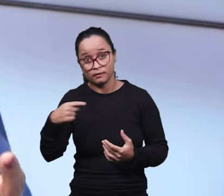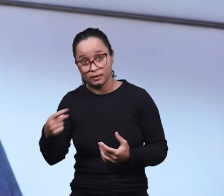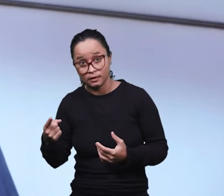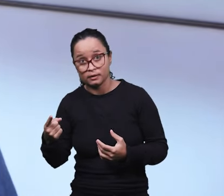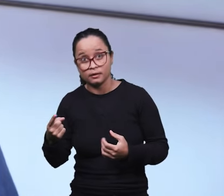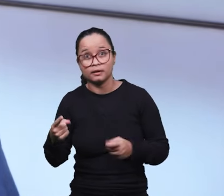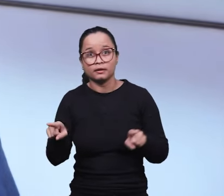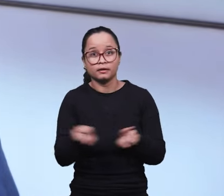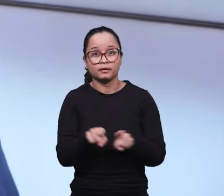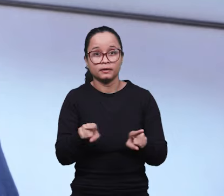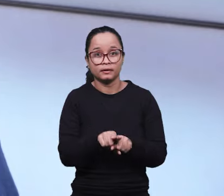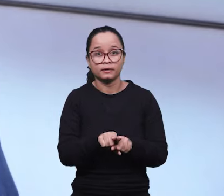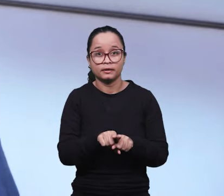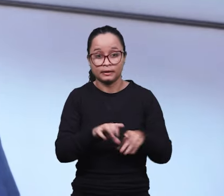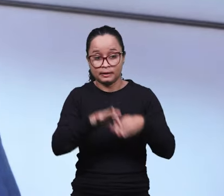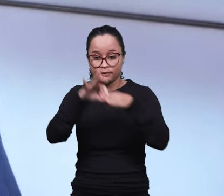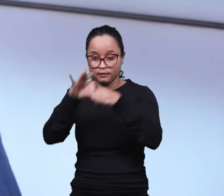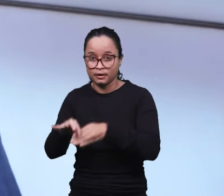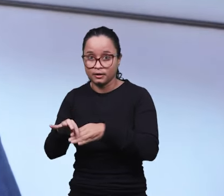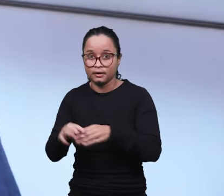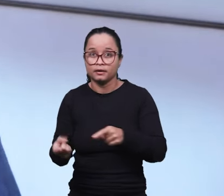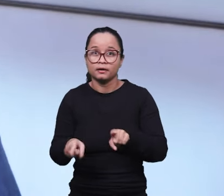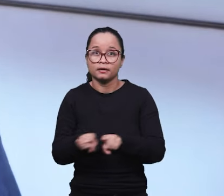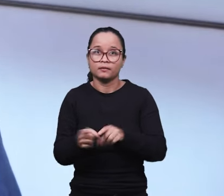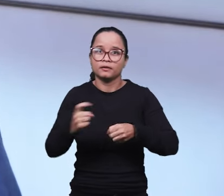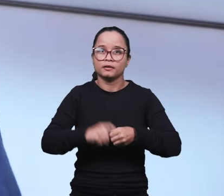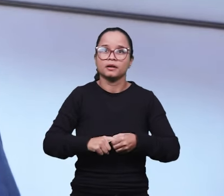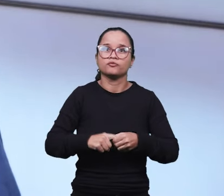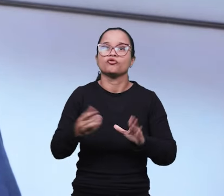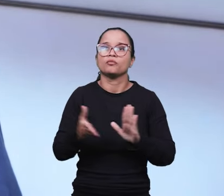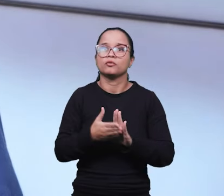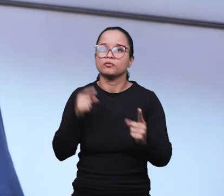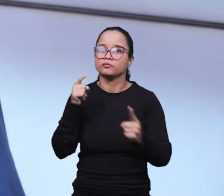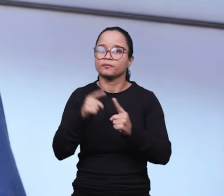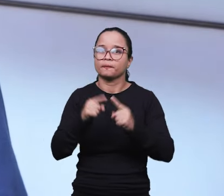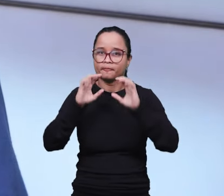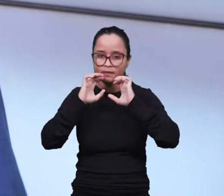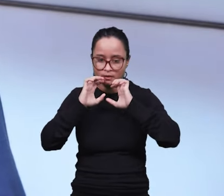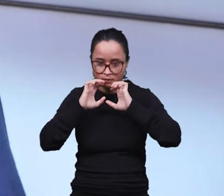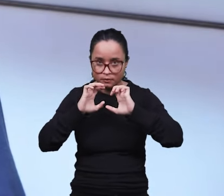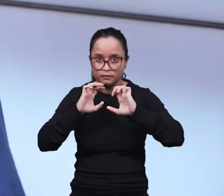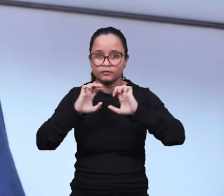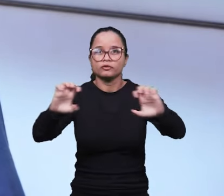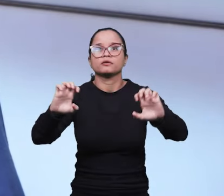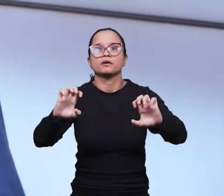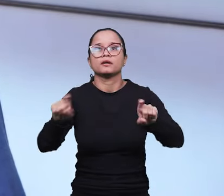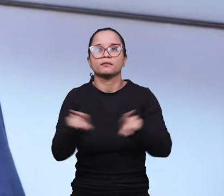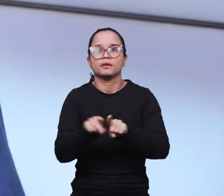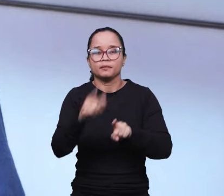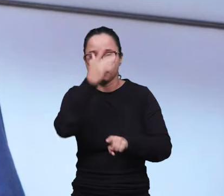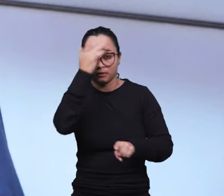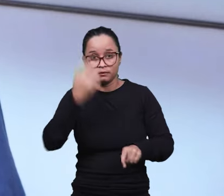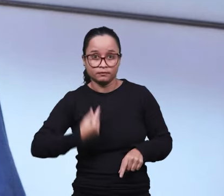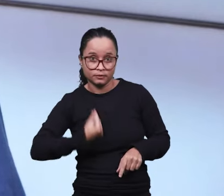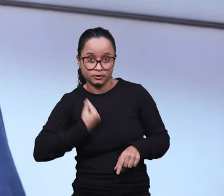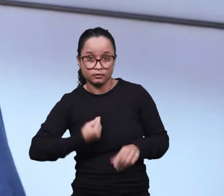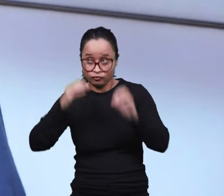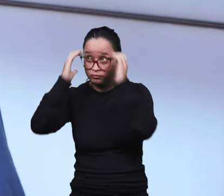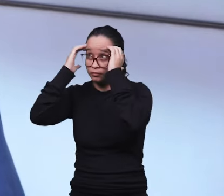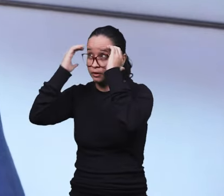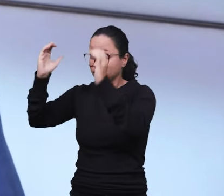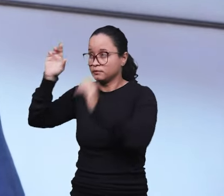havia um propósito de evangelização para ir e para quem chegava e em obediência ao Senhor